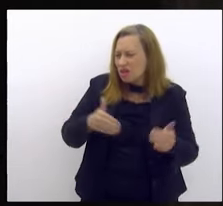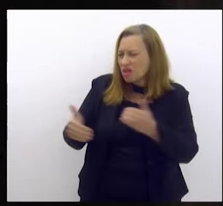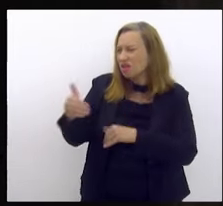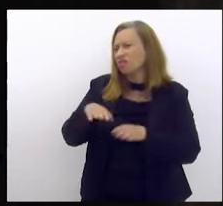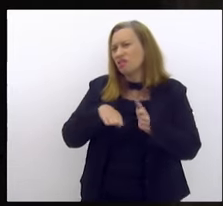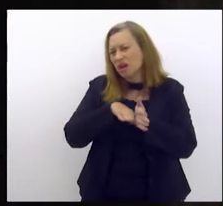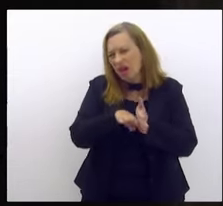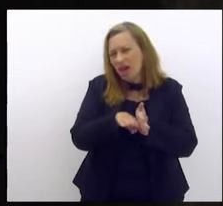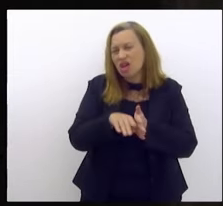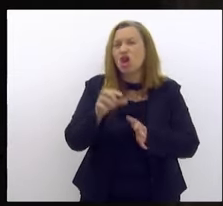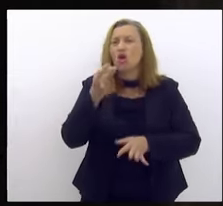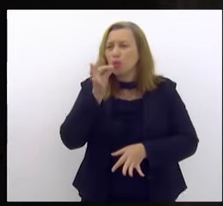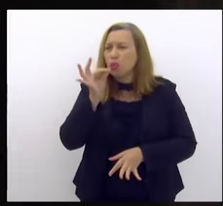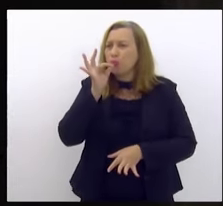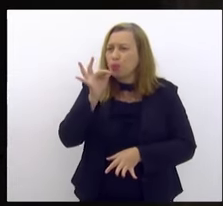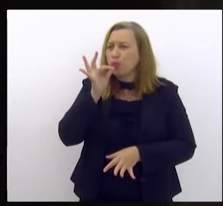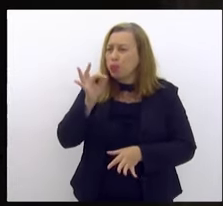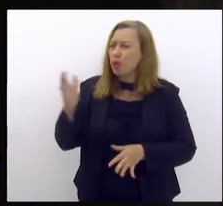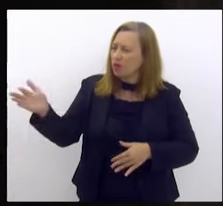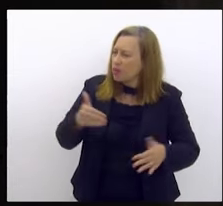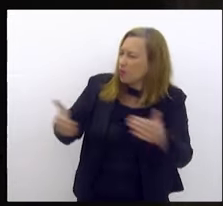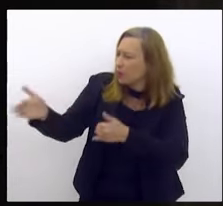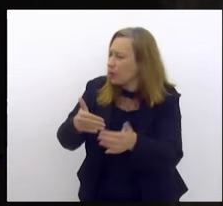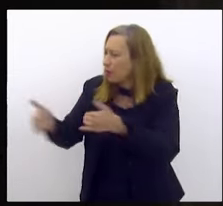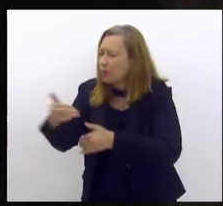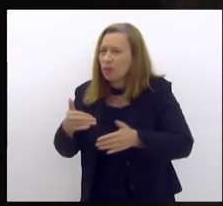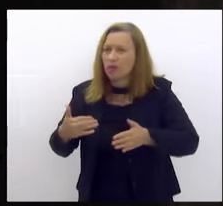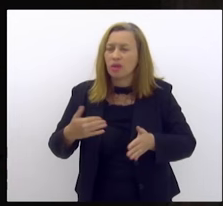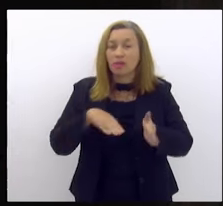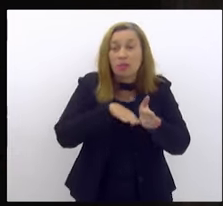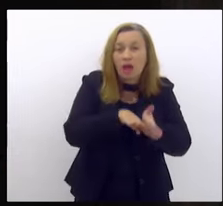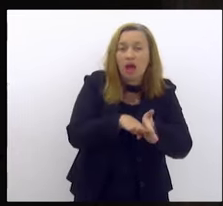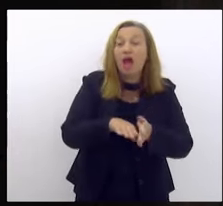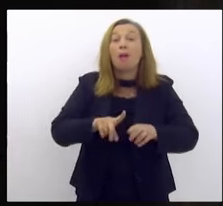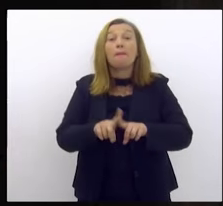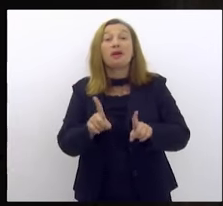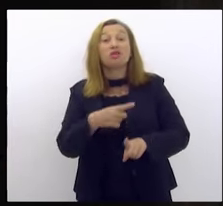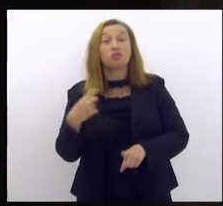estacionamento, apitando e catando o carrinho na rua. Só que nós quebramos